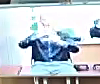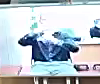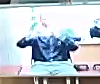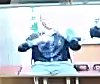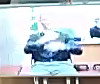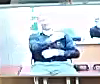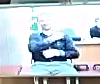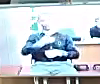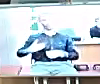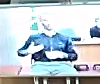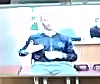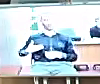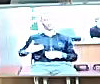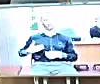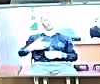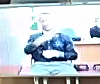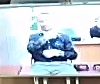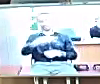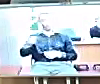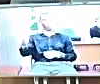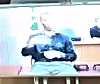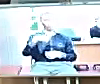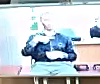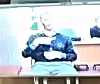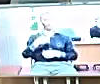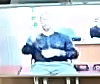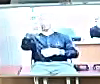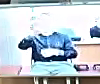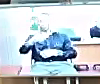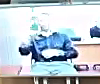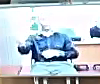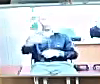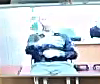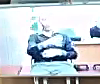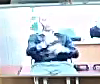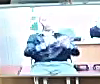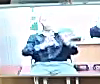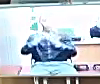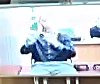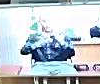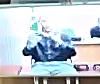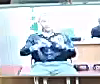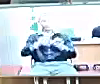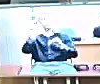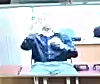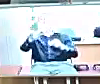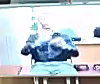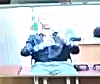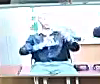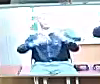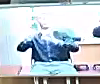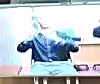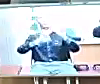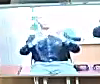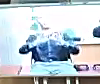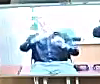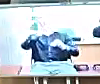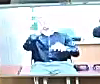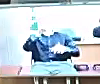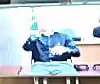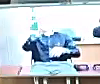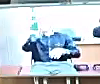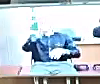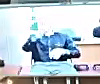é que tenha um novo processo de construção de uma nova proposta e que aí sim passa pelos trâmites normais de aprovação legislativa